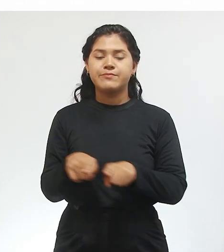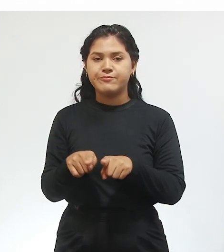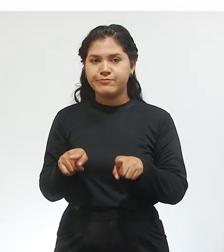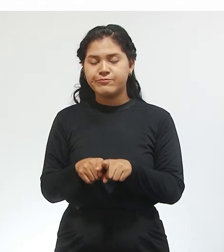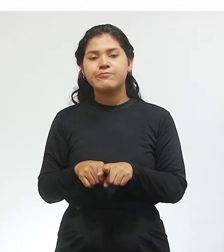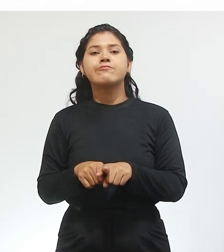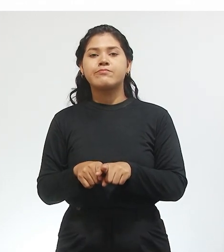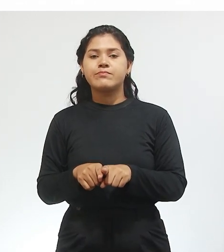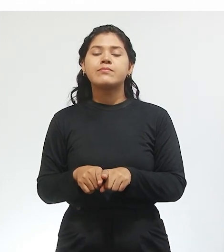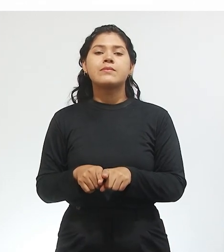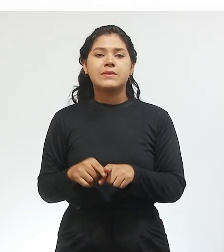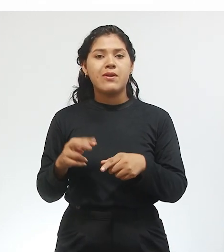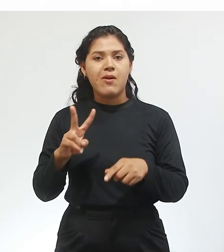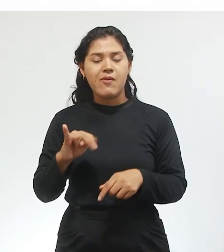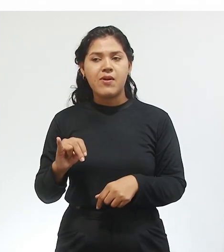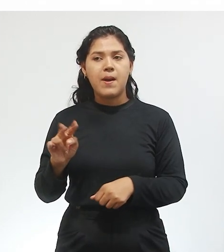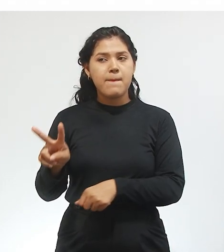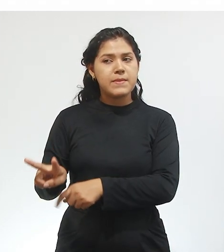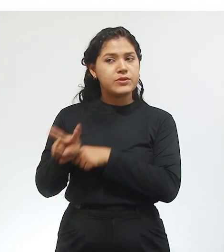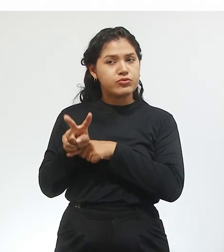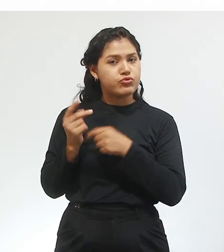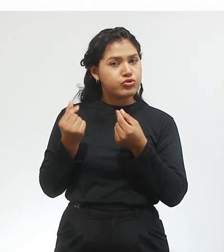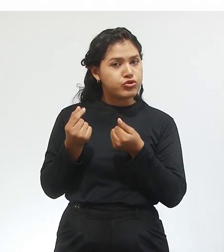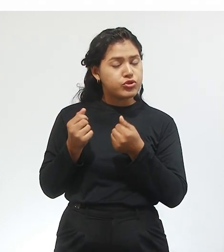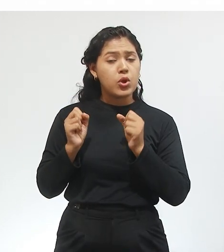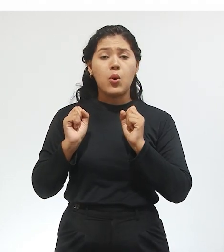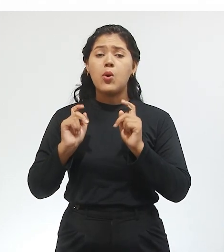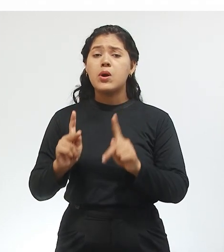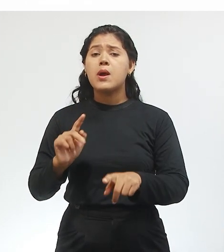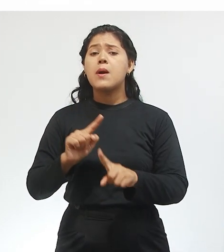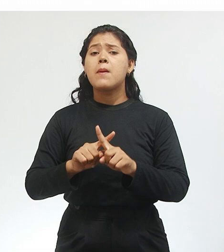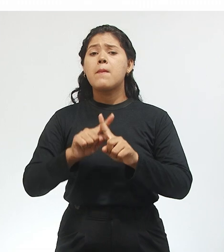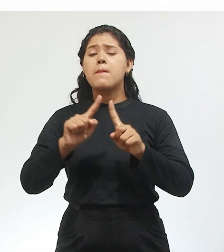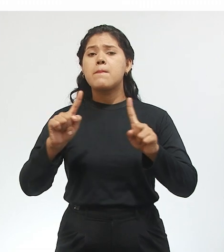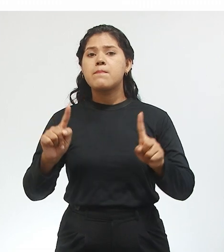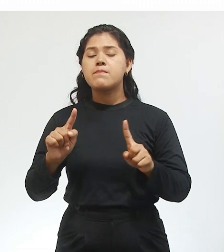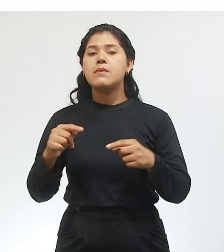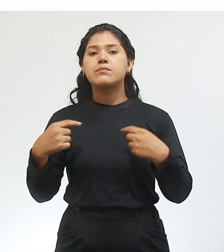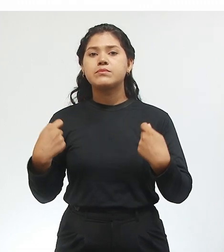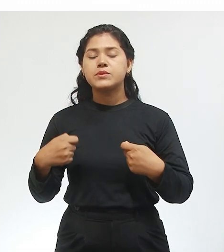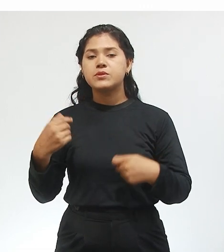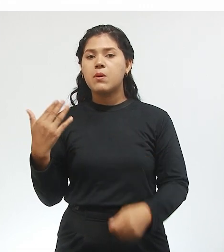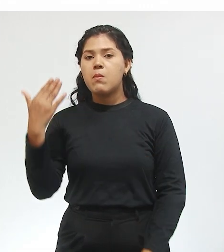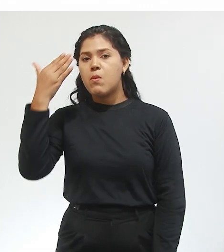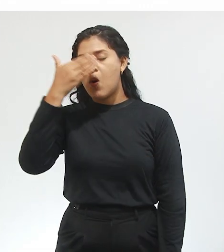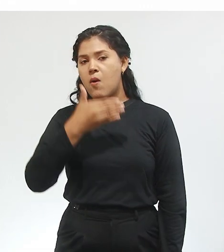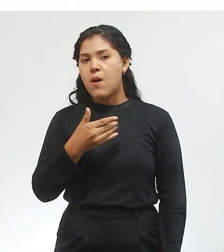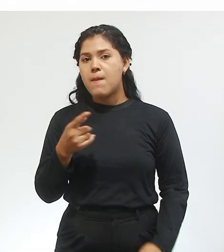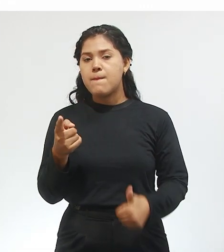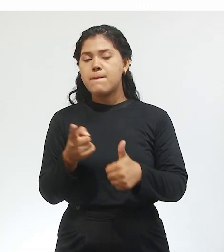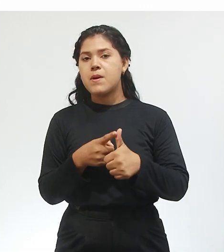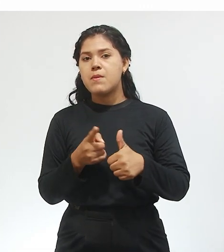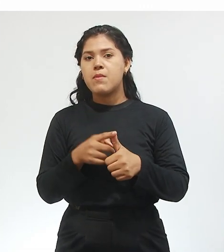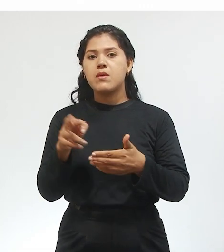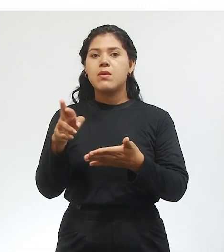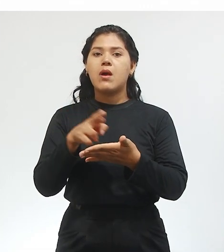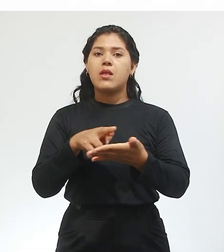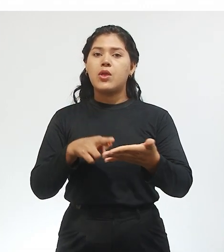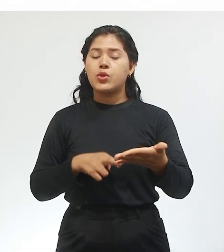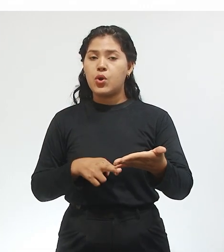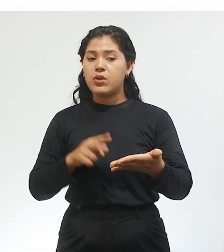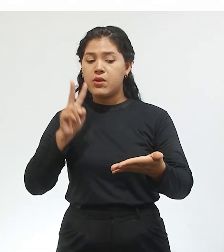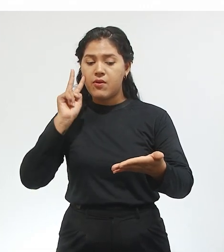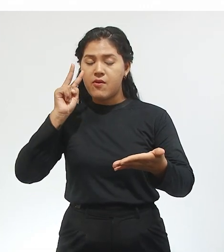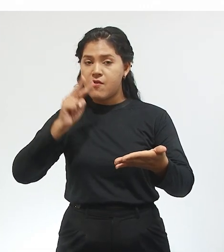eles vão emprestar dinheiro, ok, vamos emprestar aqui determinado valor, mas deixa eu analisar seus relatórios para verificar se você realmente